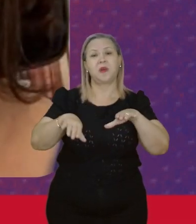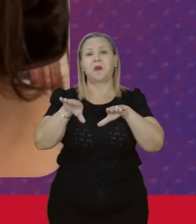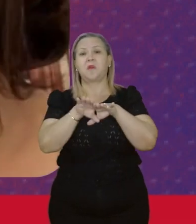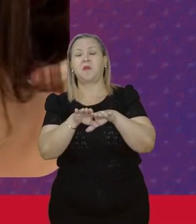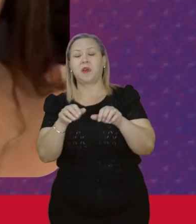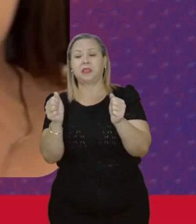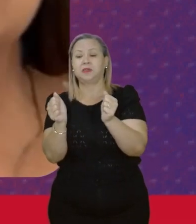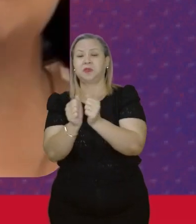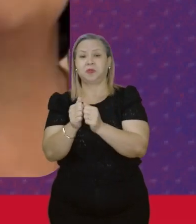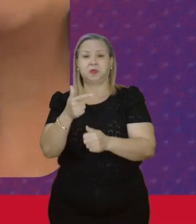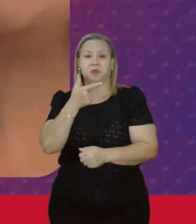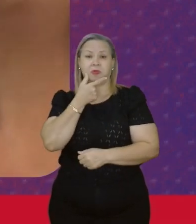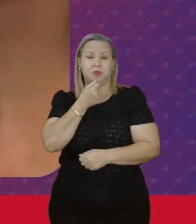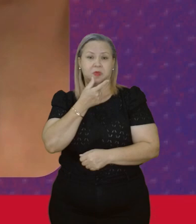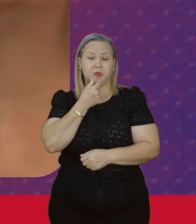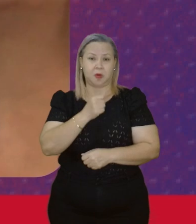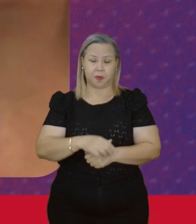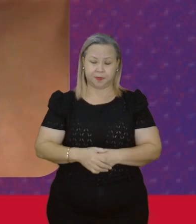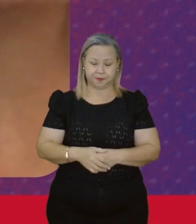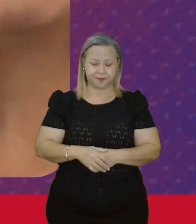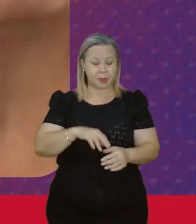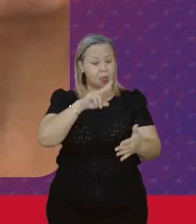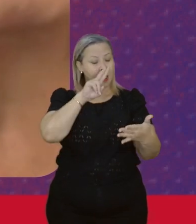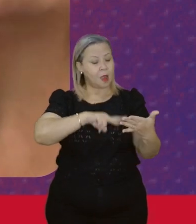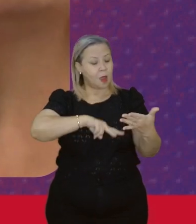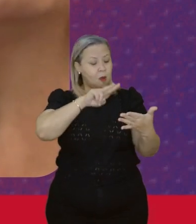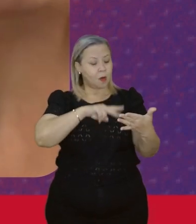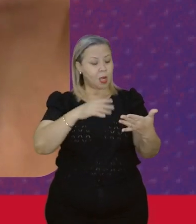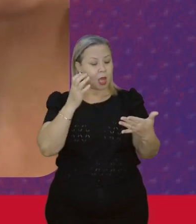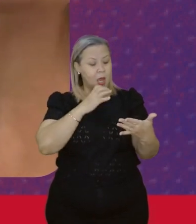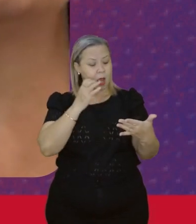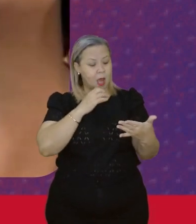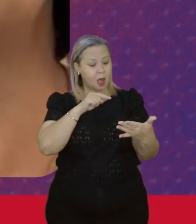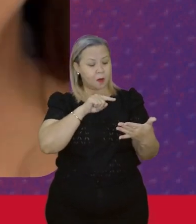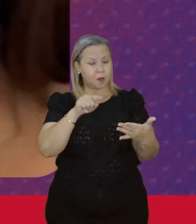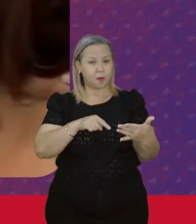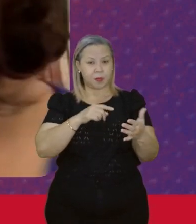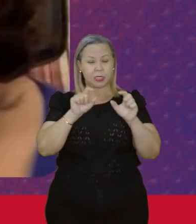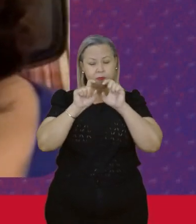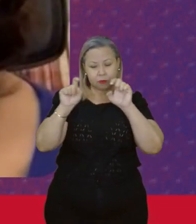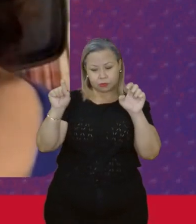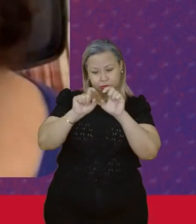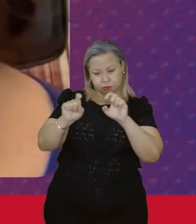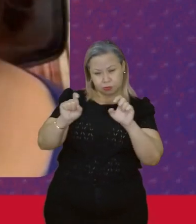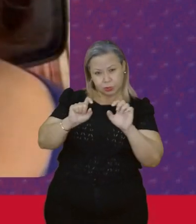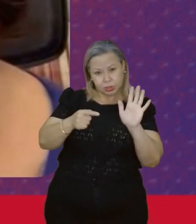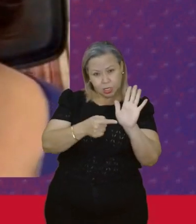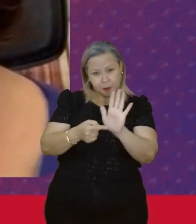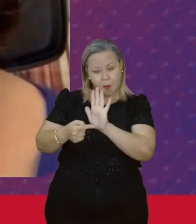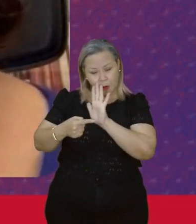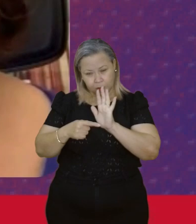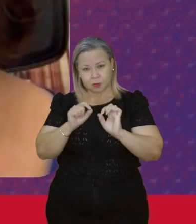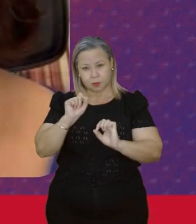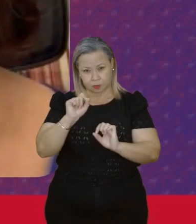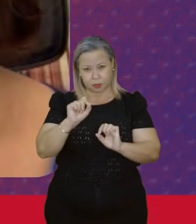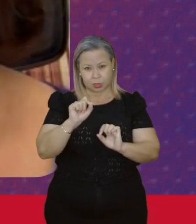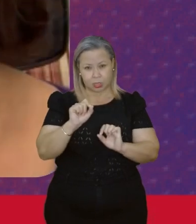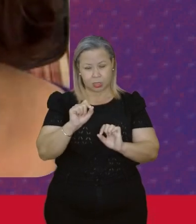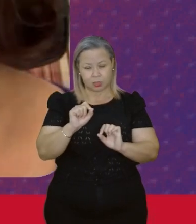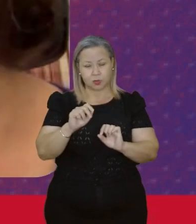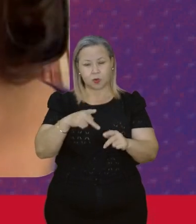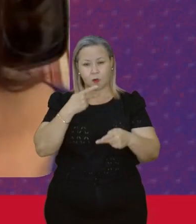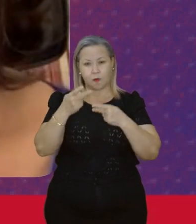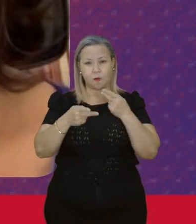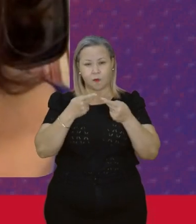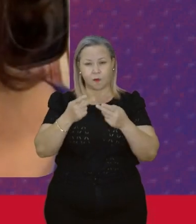homens. Quero ler rapidinho aqui para vocês alguns trechinhos que mostram isso que eu estou falando, de um site